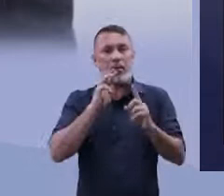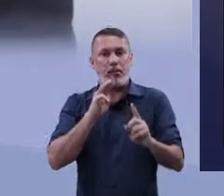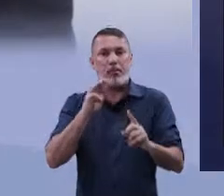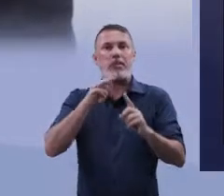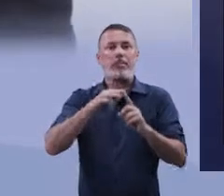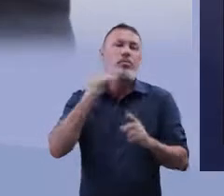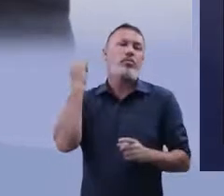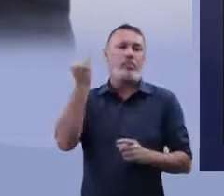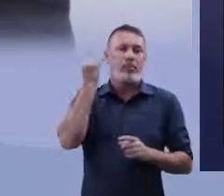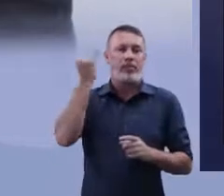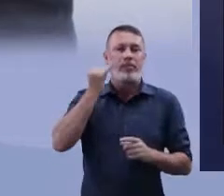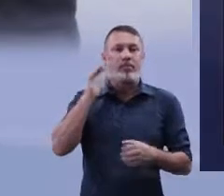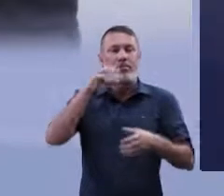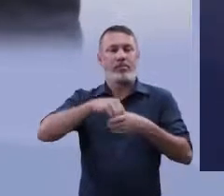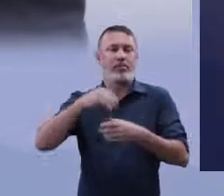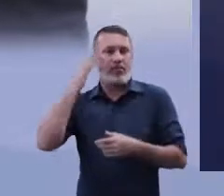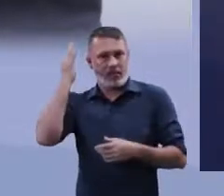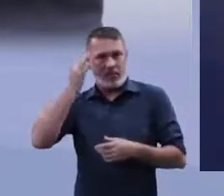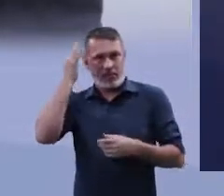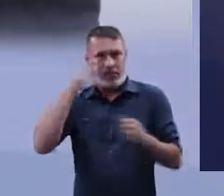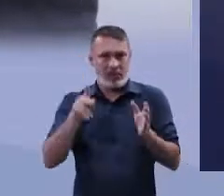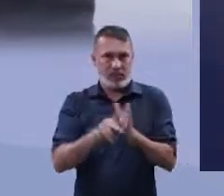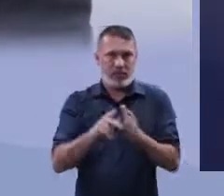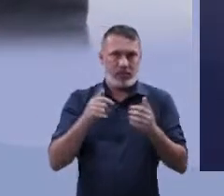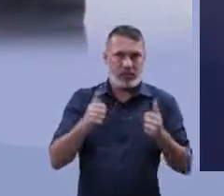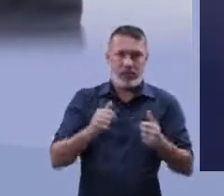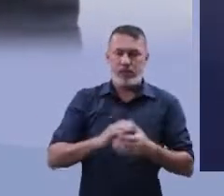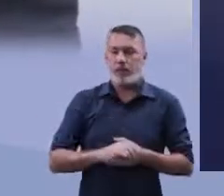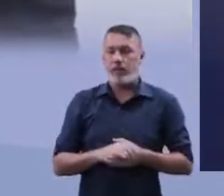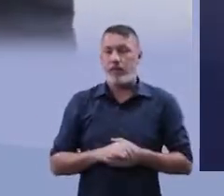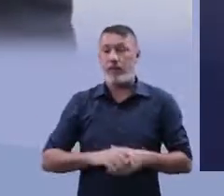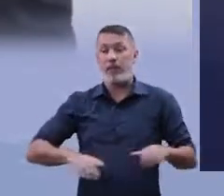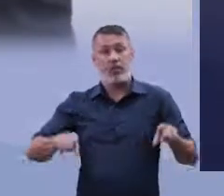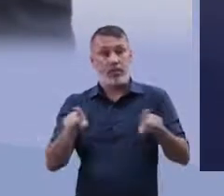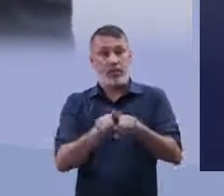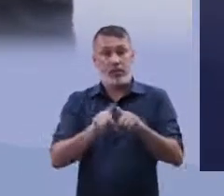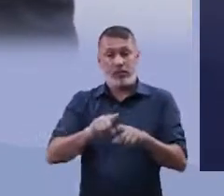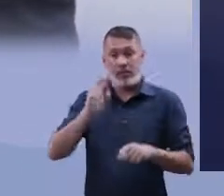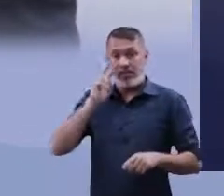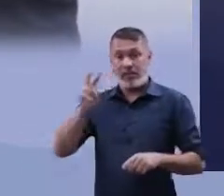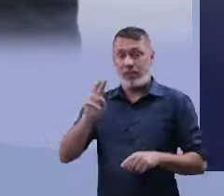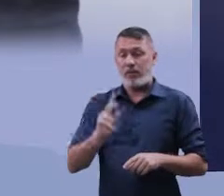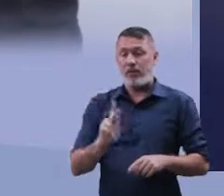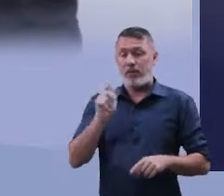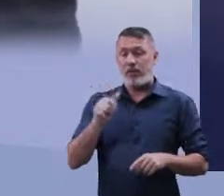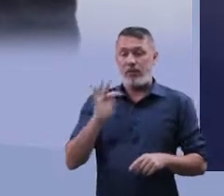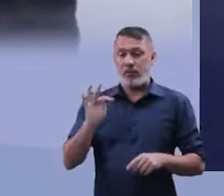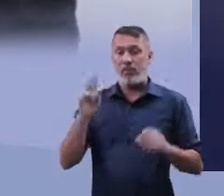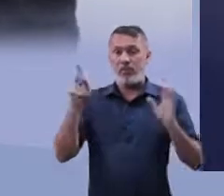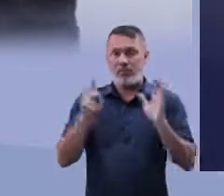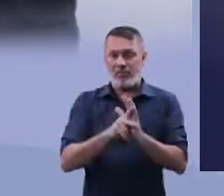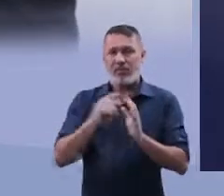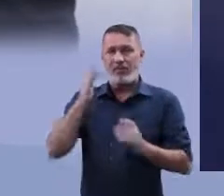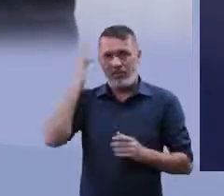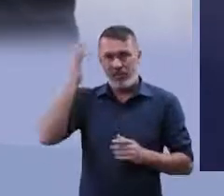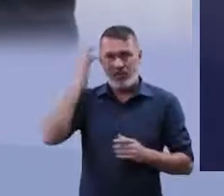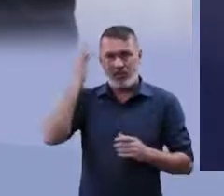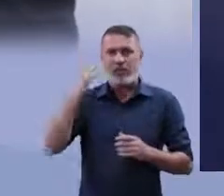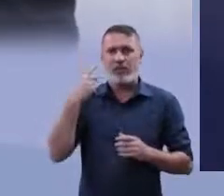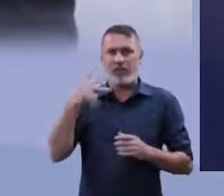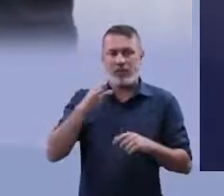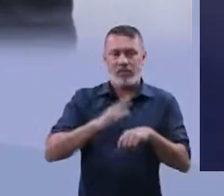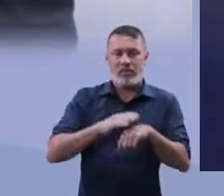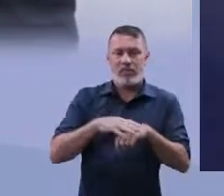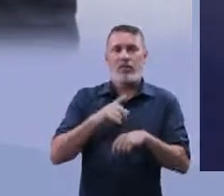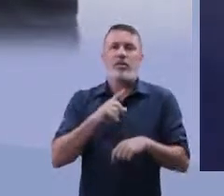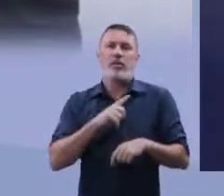muito importante na filosofia kantiana. Nós vimos também que Kant, com a sua filosofia, ele supera essa questão